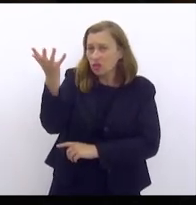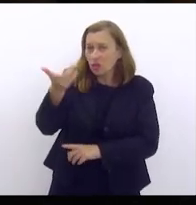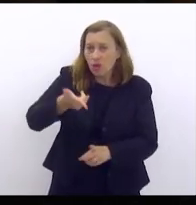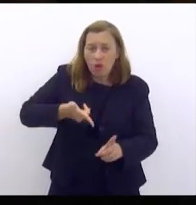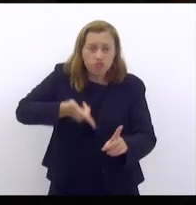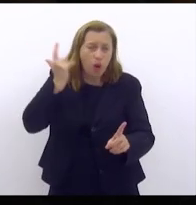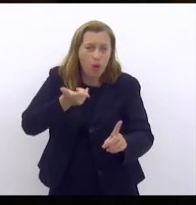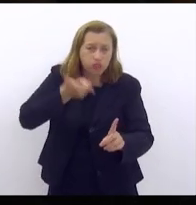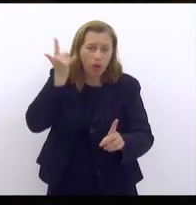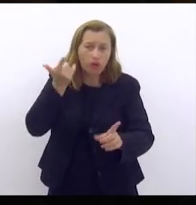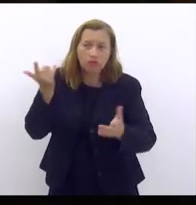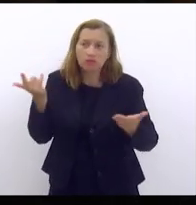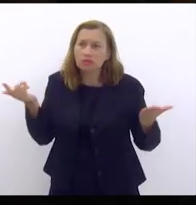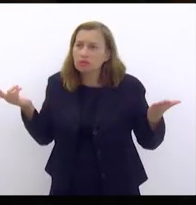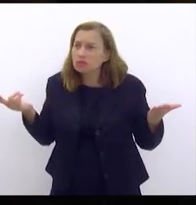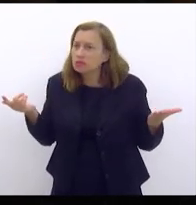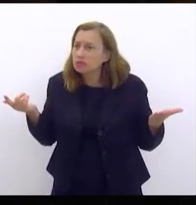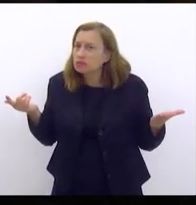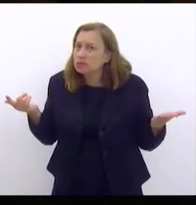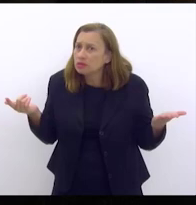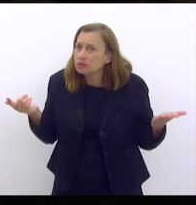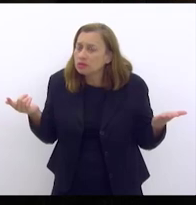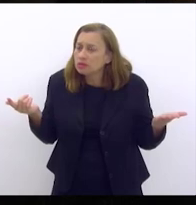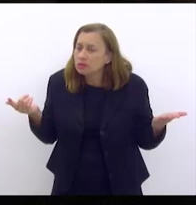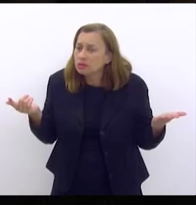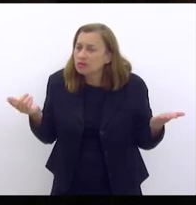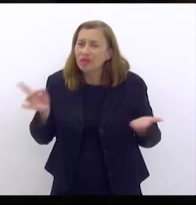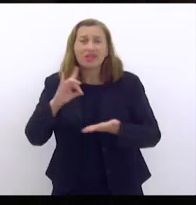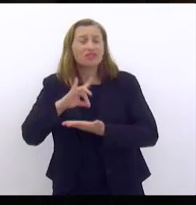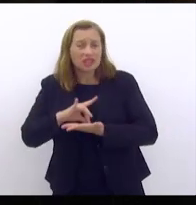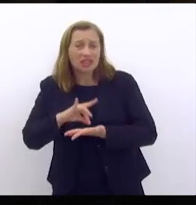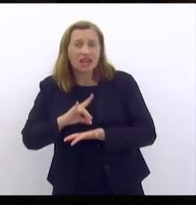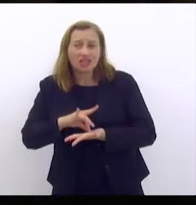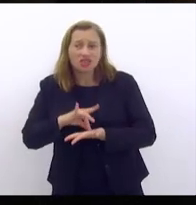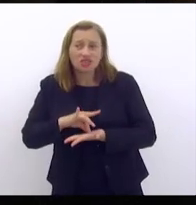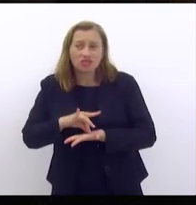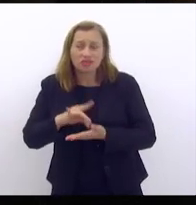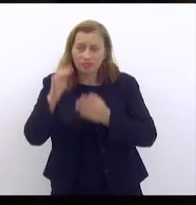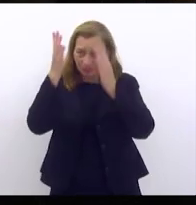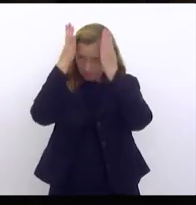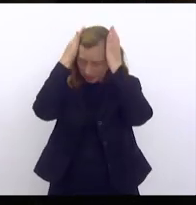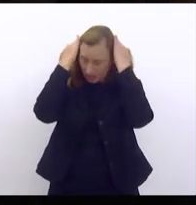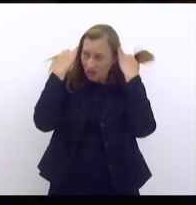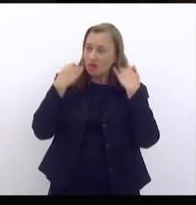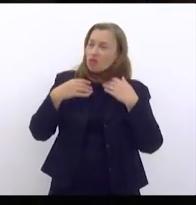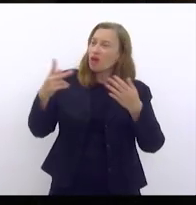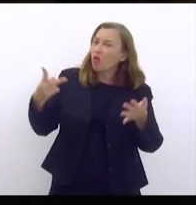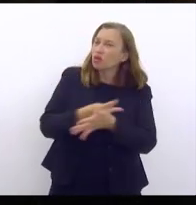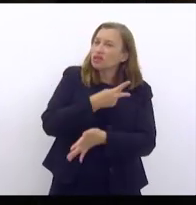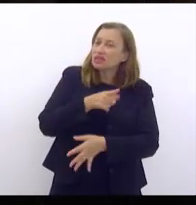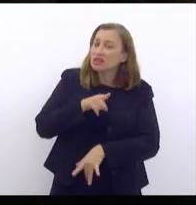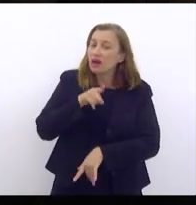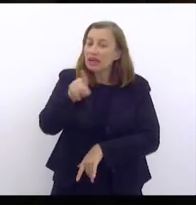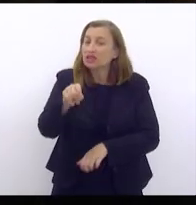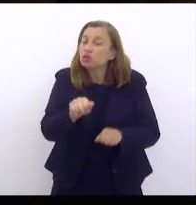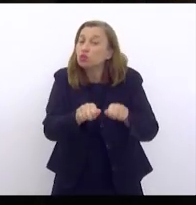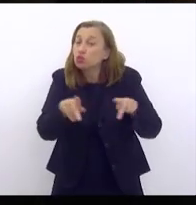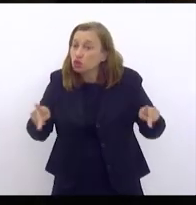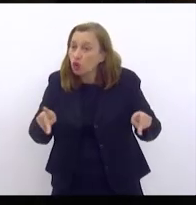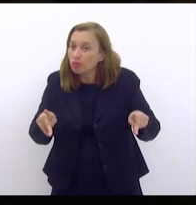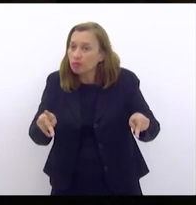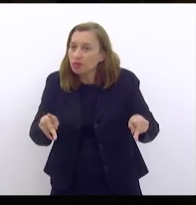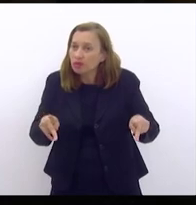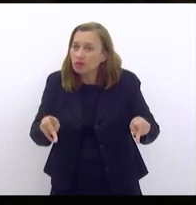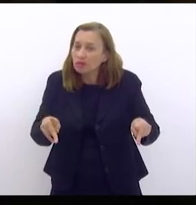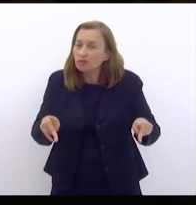tiro, porrada e bomba. No fundo, no fundo, o que aconteceu ali é